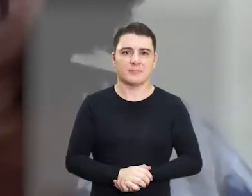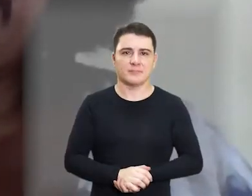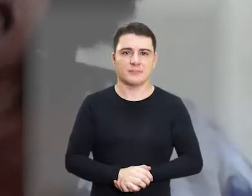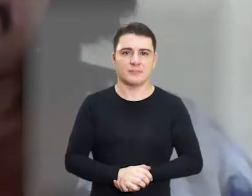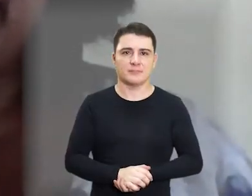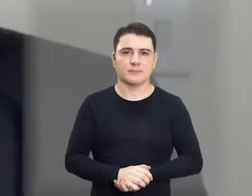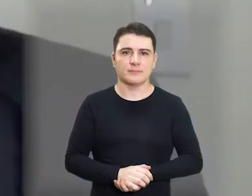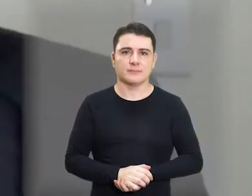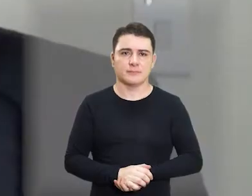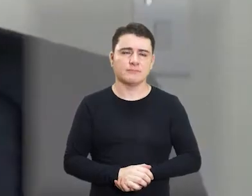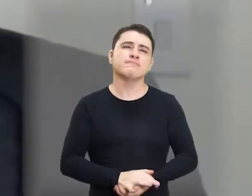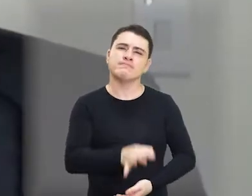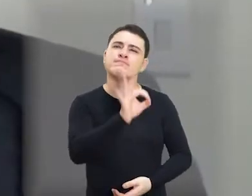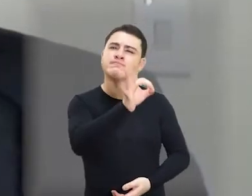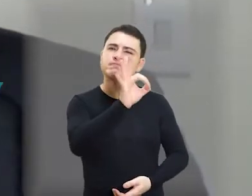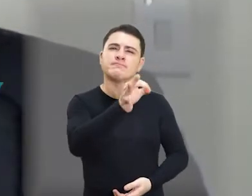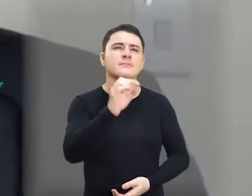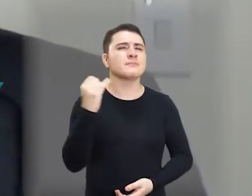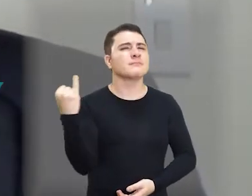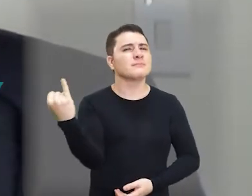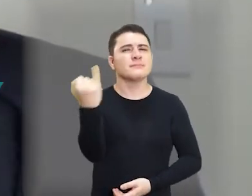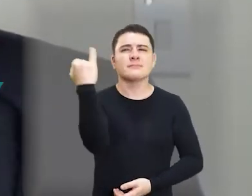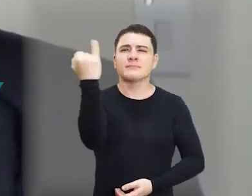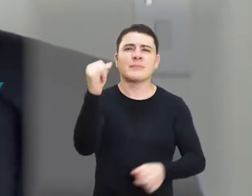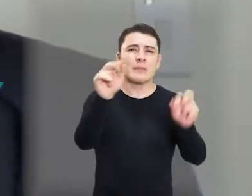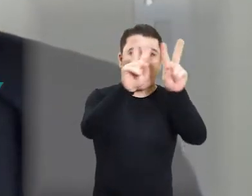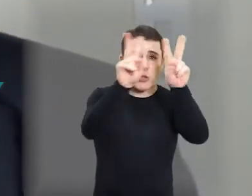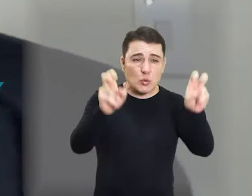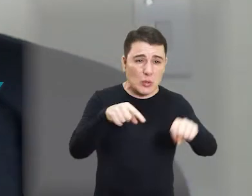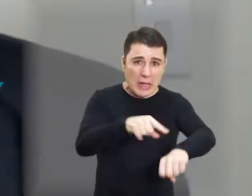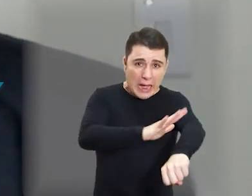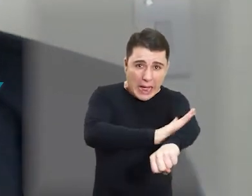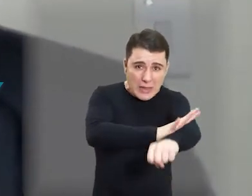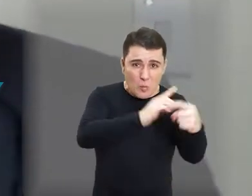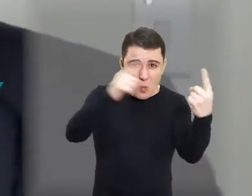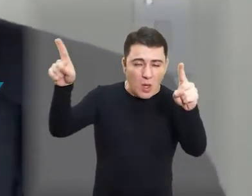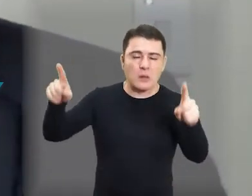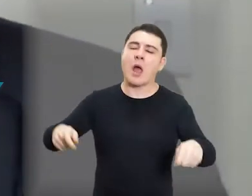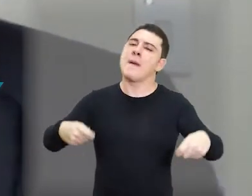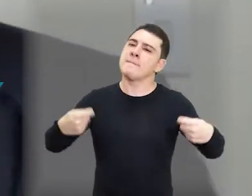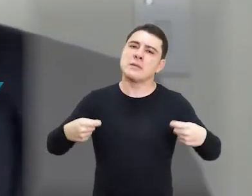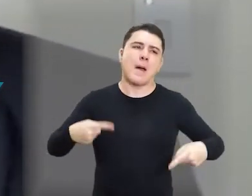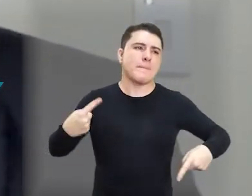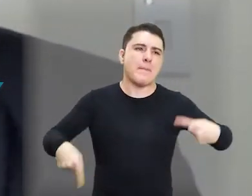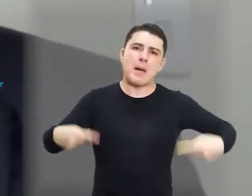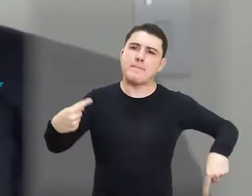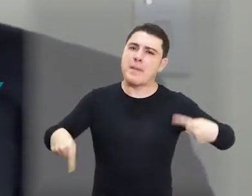sociedade democrática. É de extrema importância a discussão do